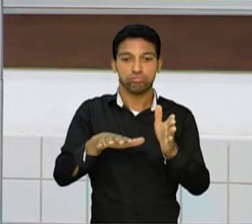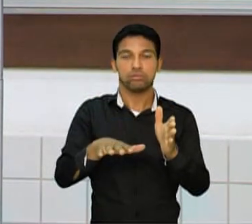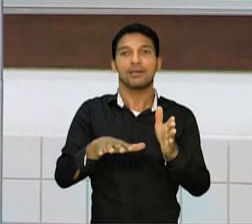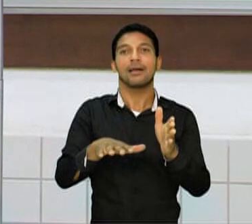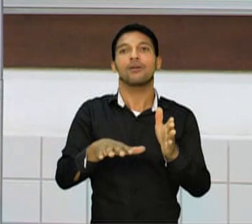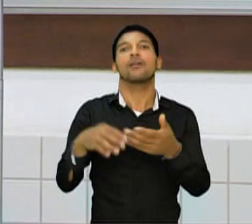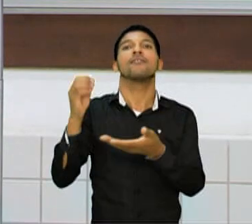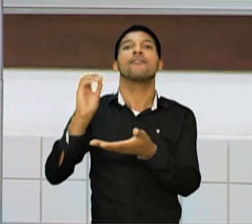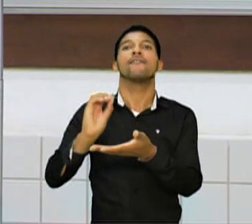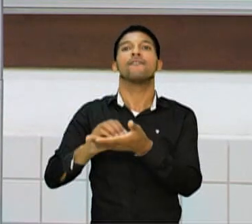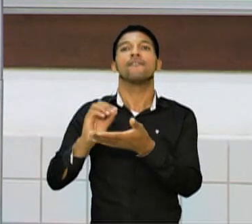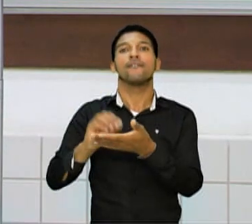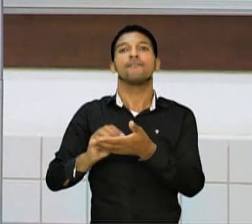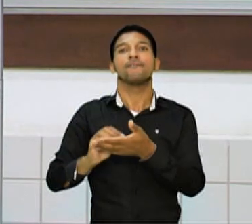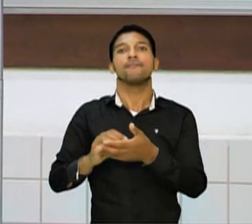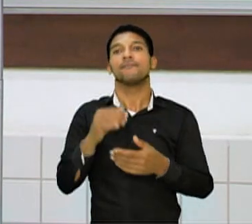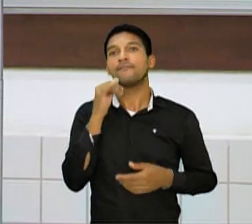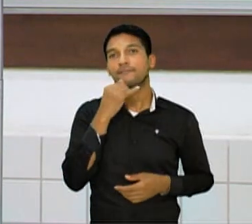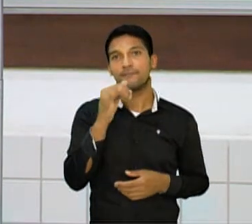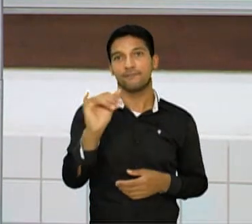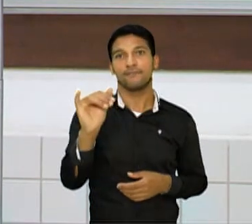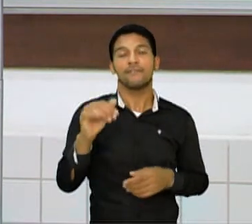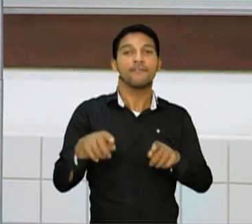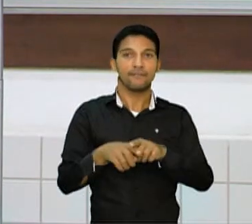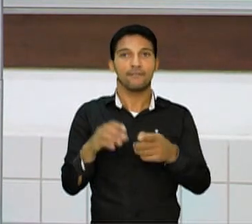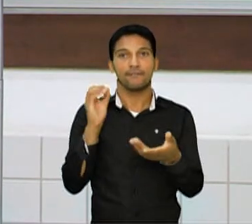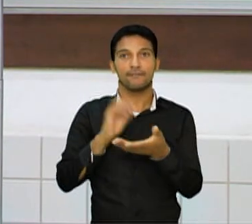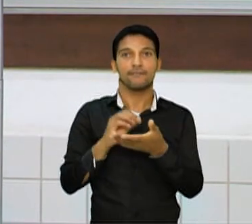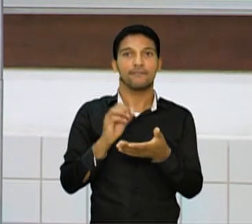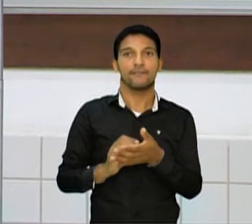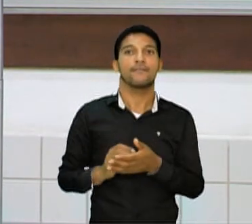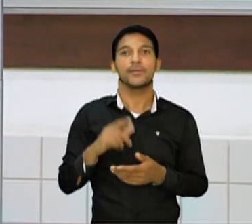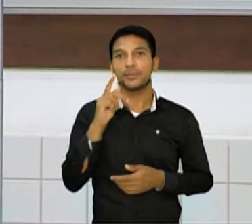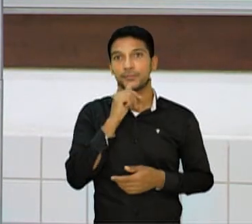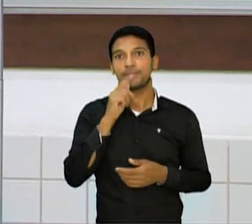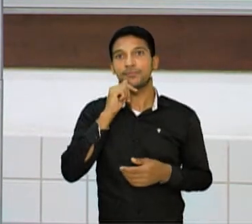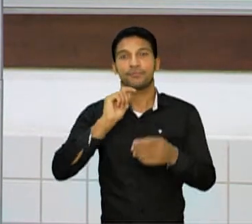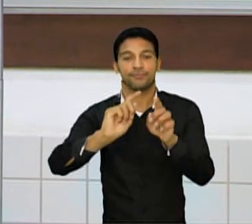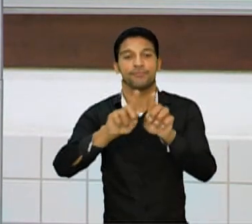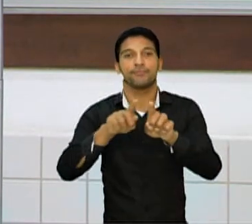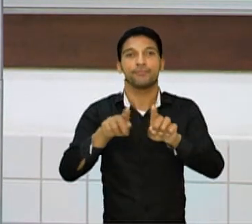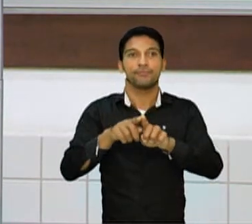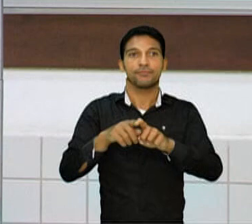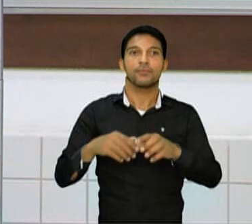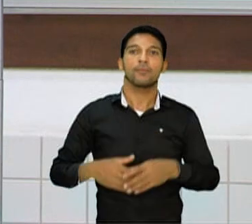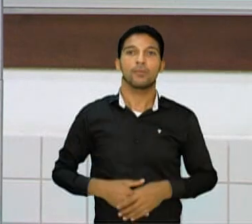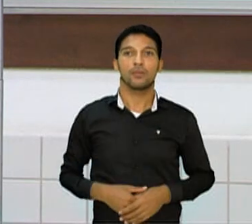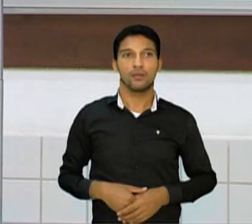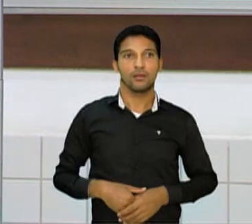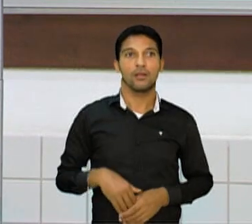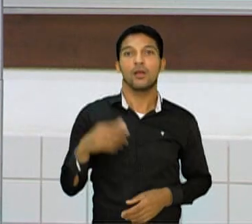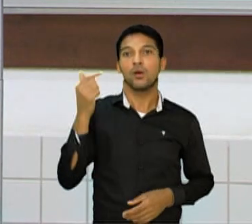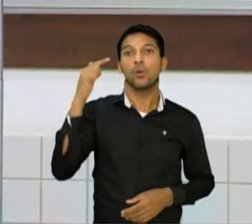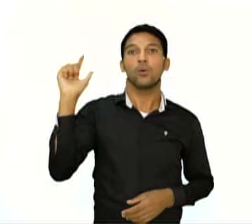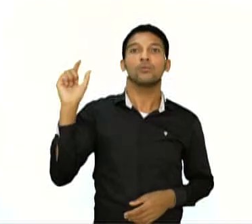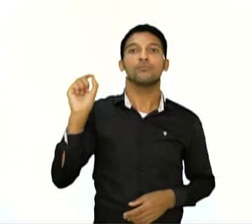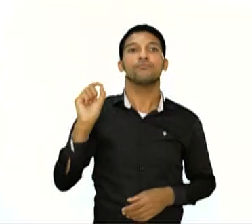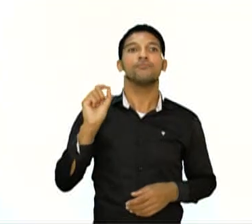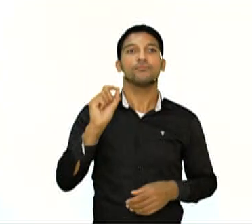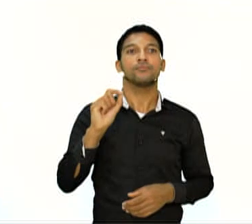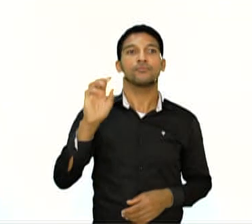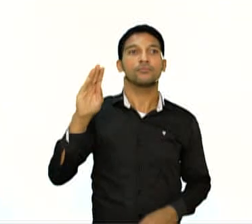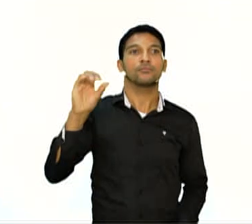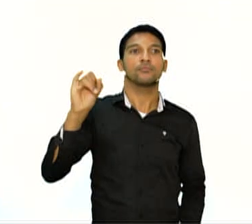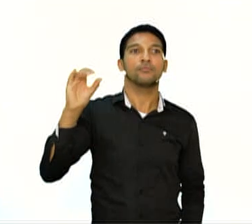carência, tanto na distribuição de água quanto na geração de energia elétrica. Outra situação, a biomassa, aqui um